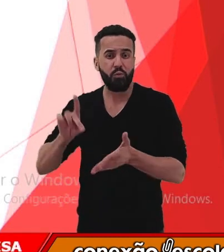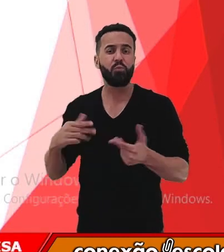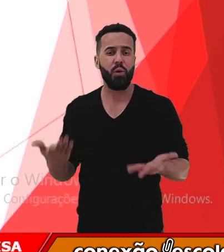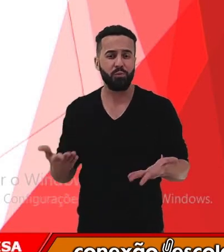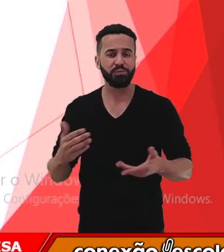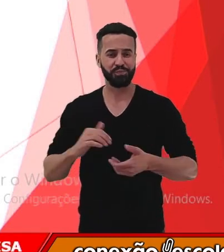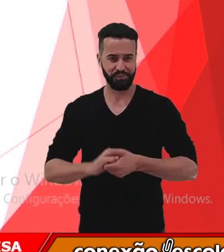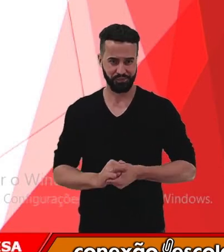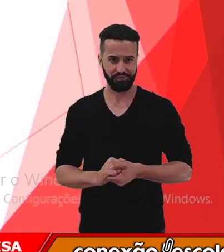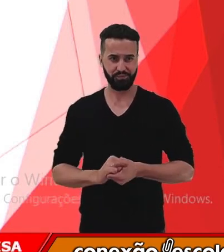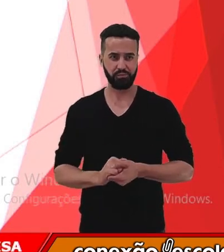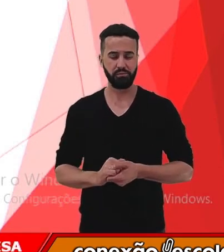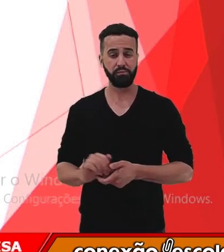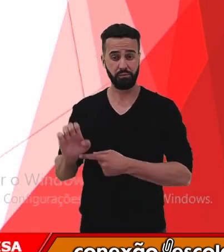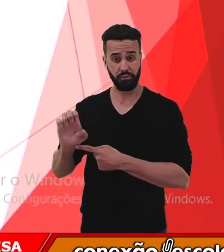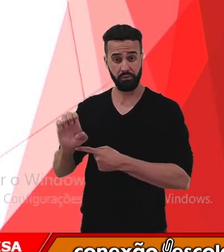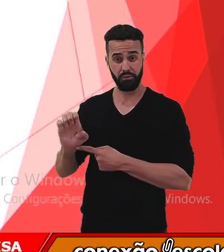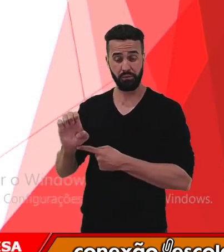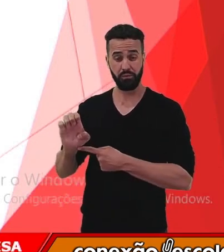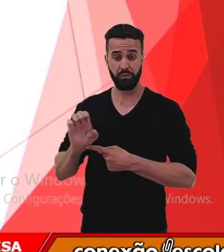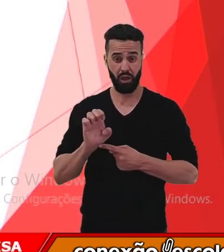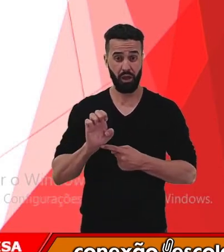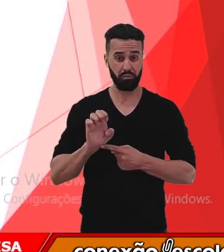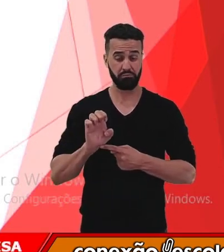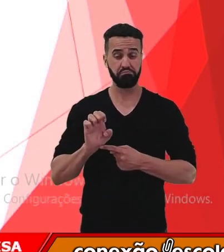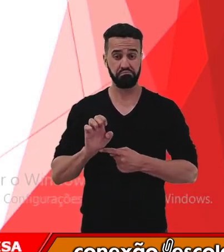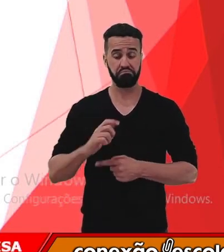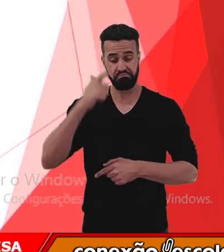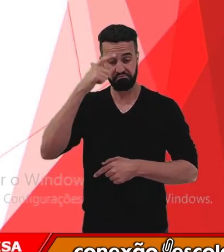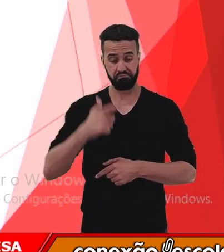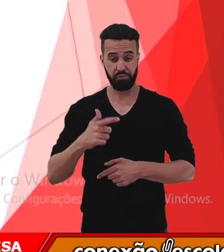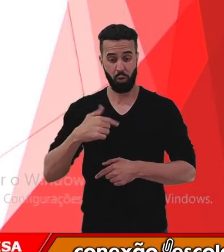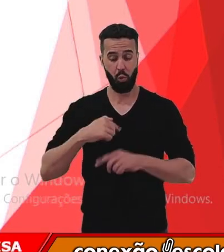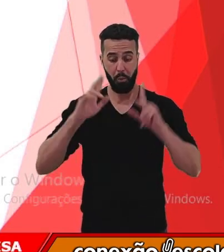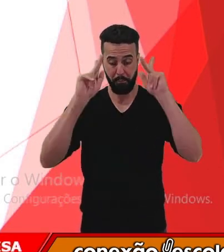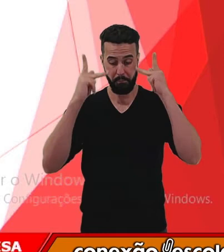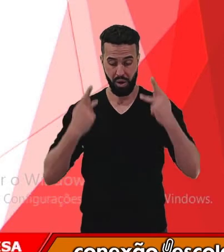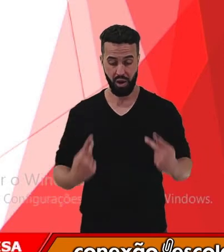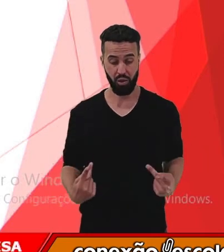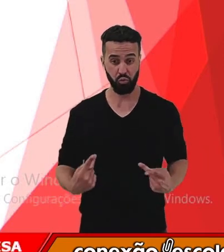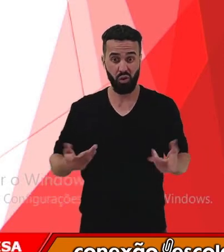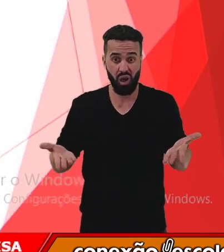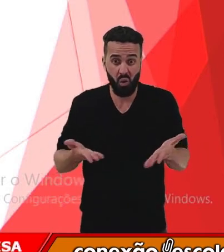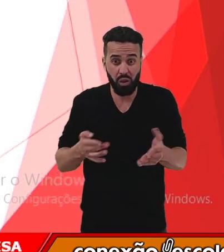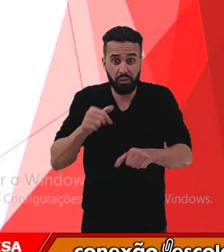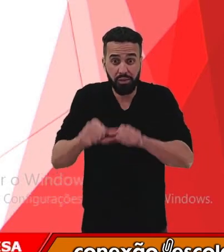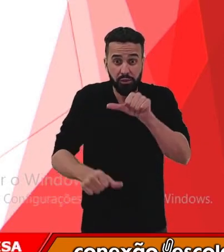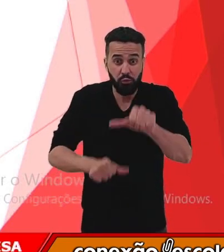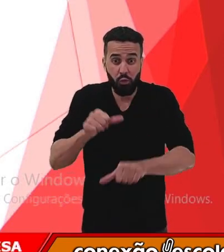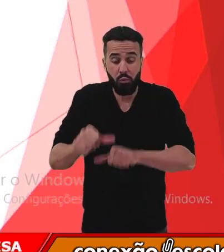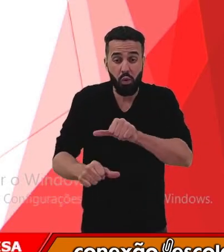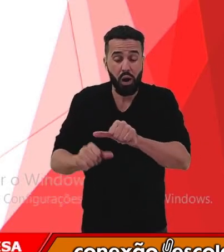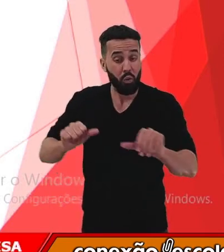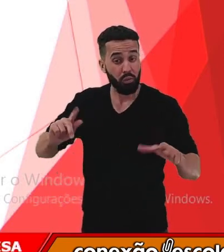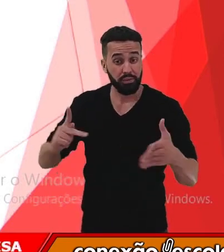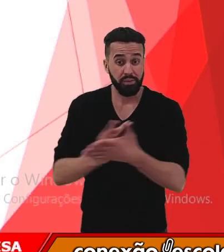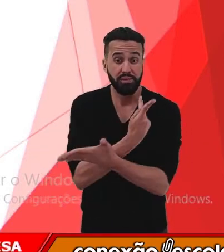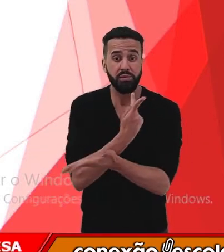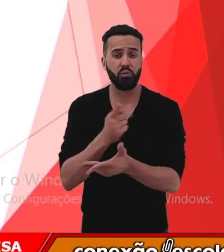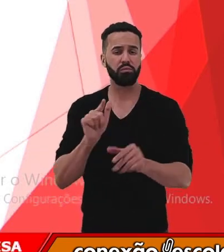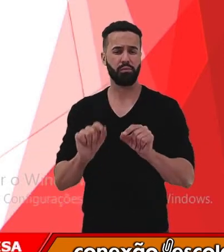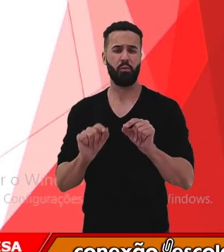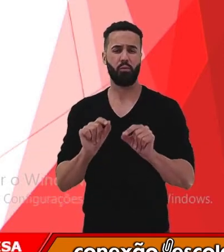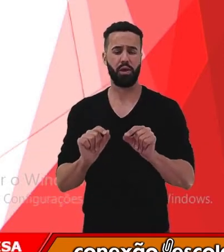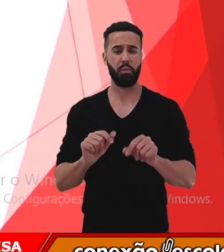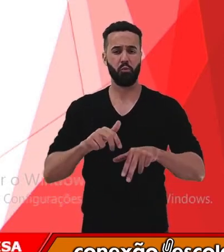que causou a transformação nesse personagem? Porque ele era um humano, aconteceu alguma coisa com ele e ele se